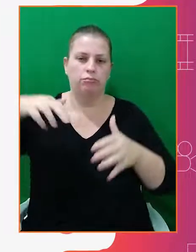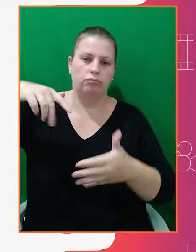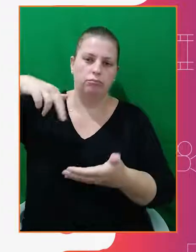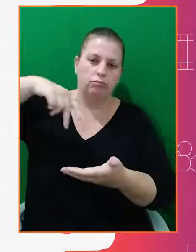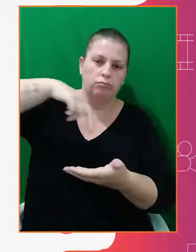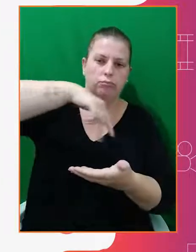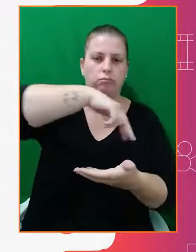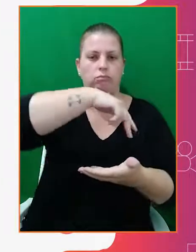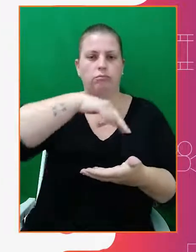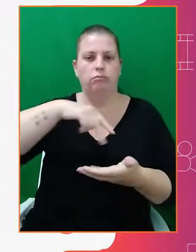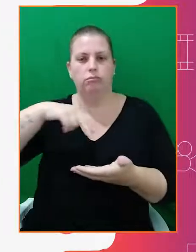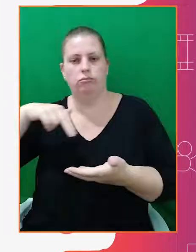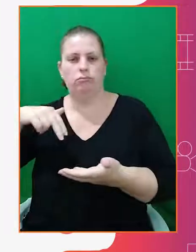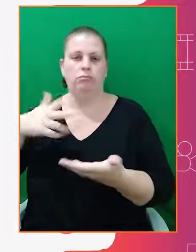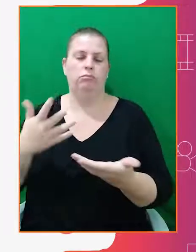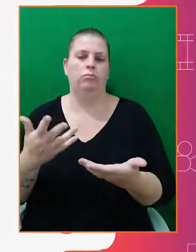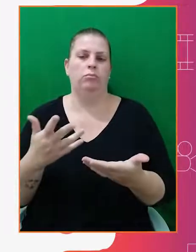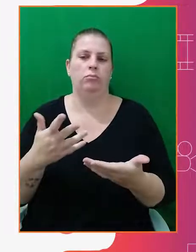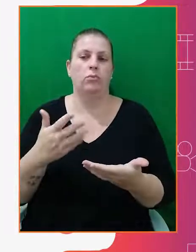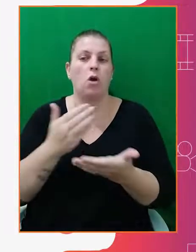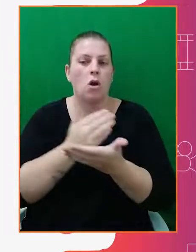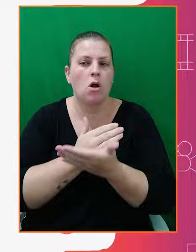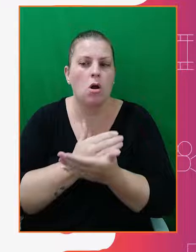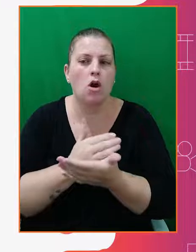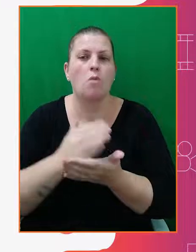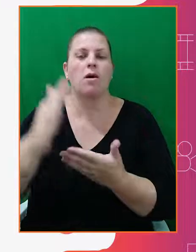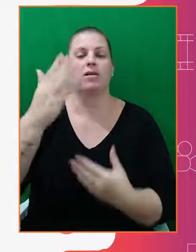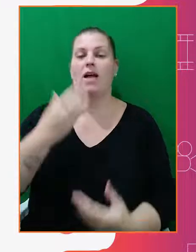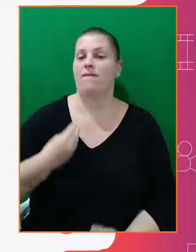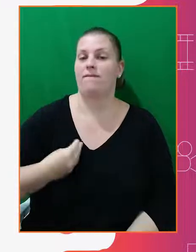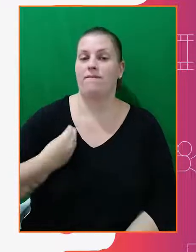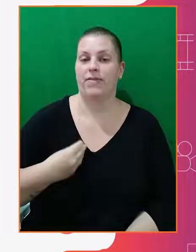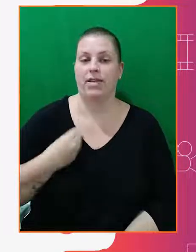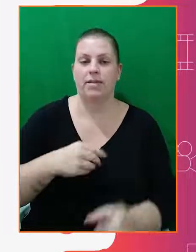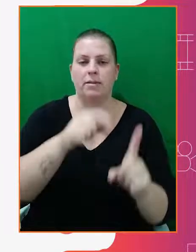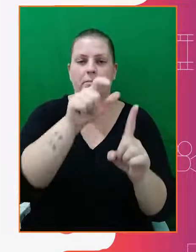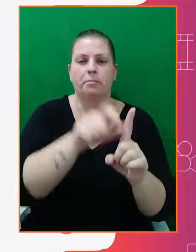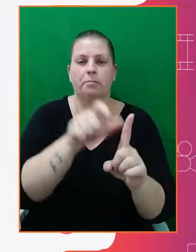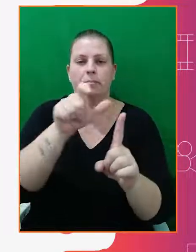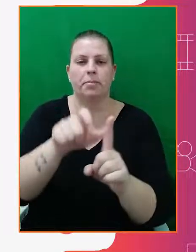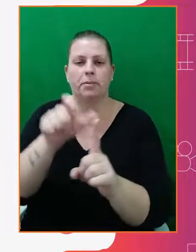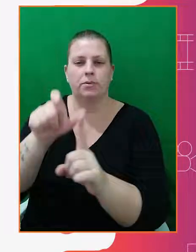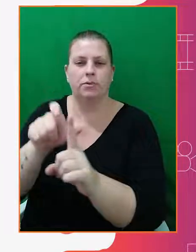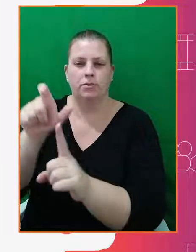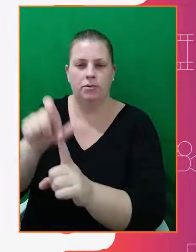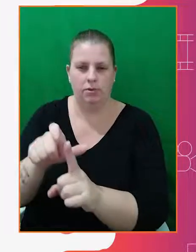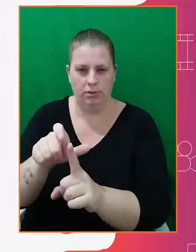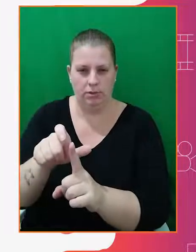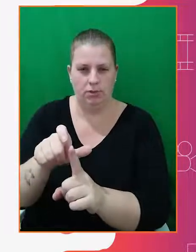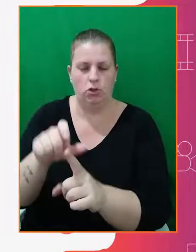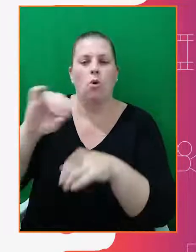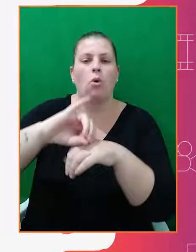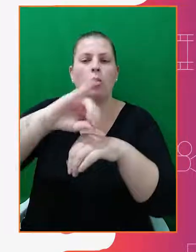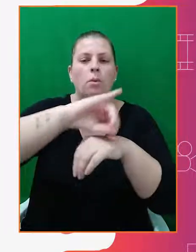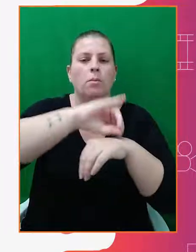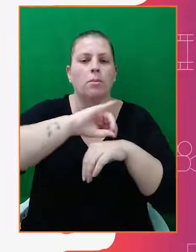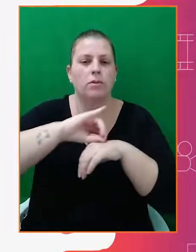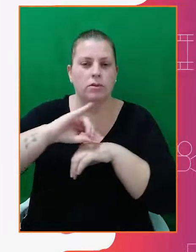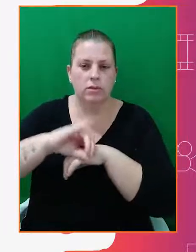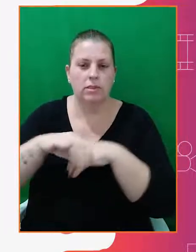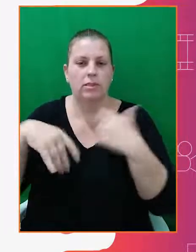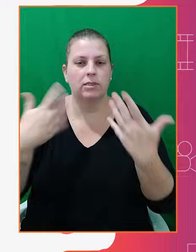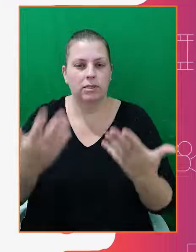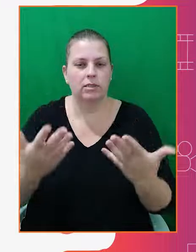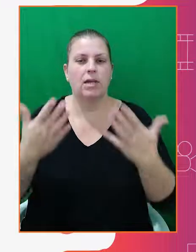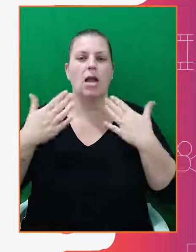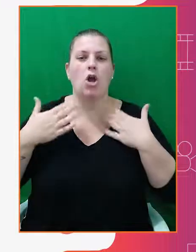partir da modelagem e do rigging é onde a gente vai dar interpretação e vida a esses personagens e a esses objetos.